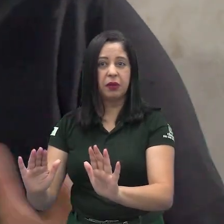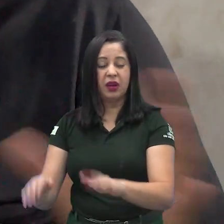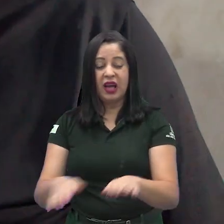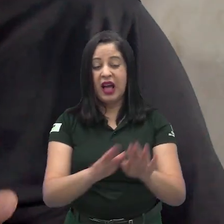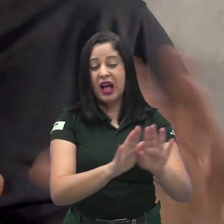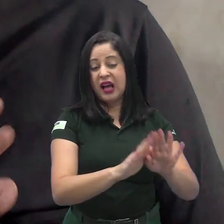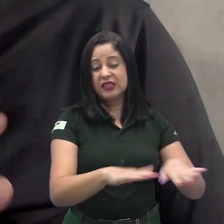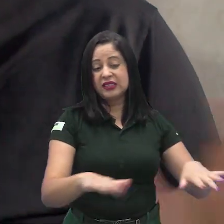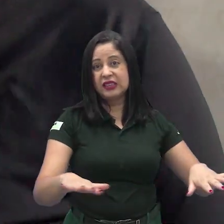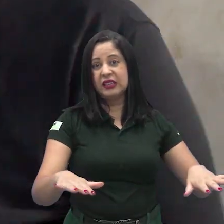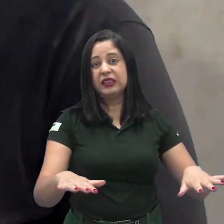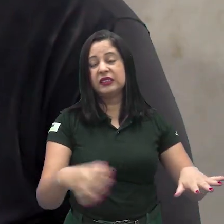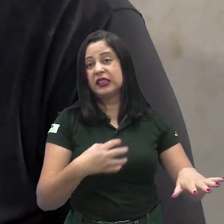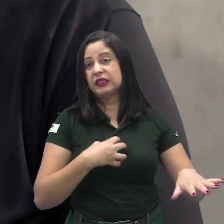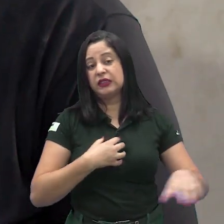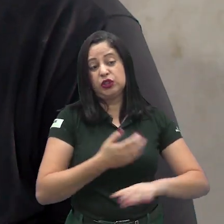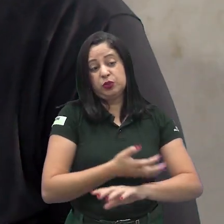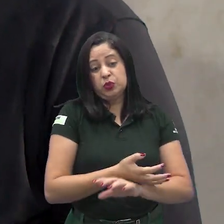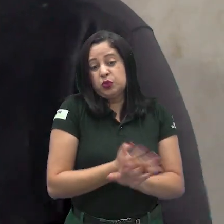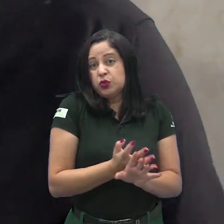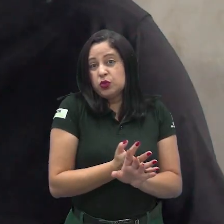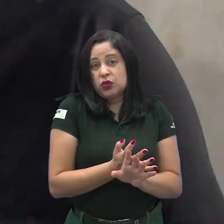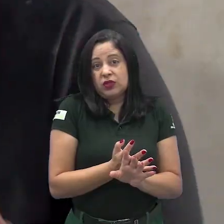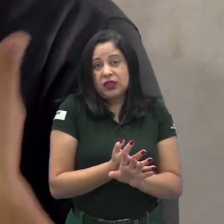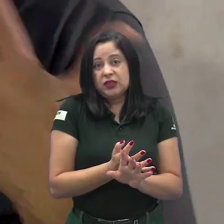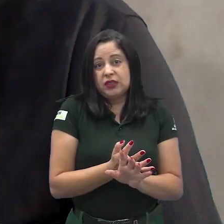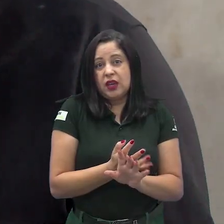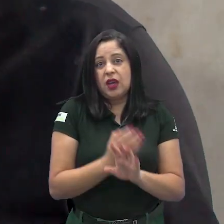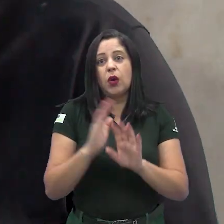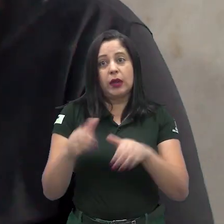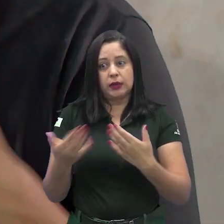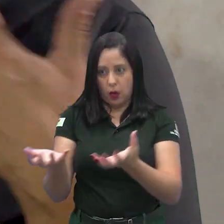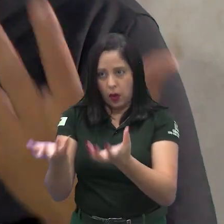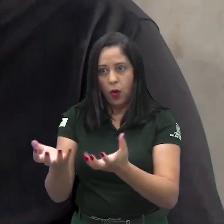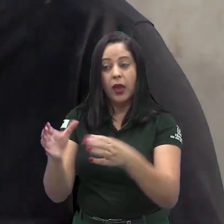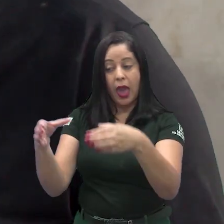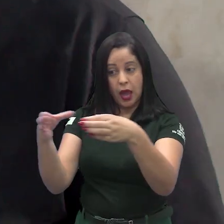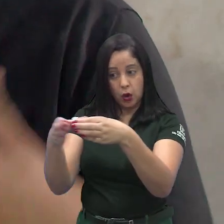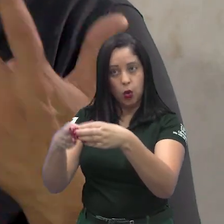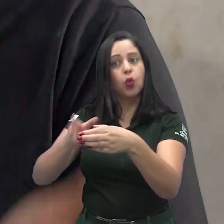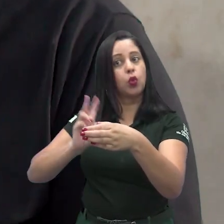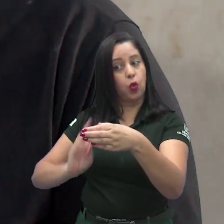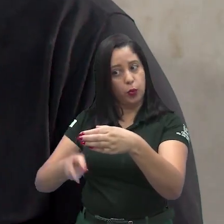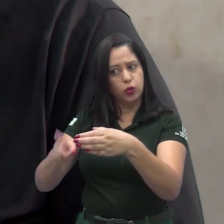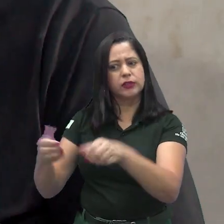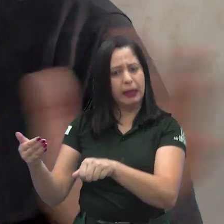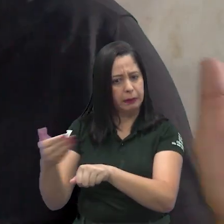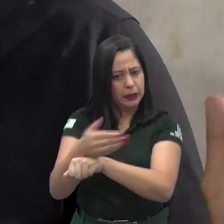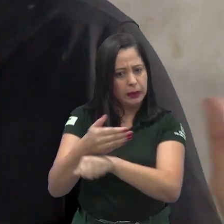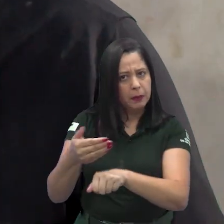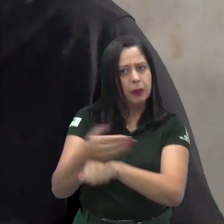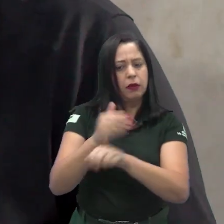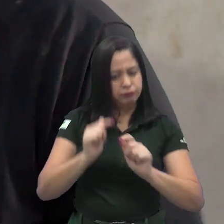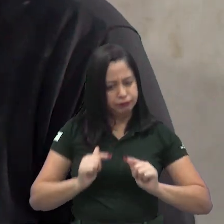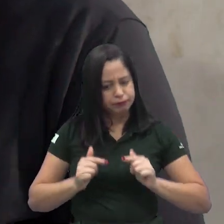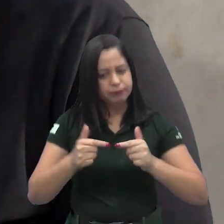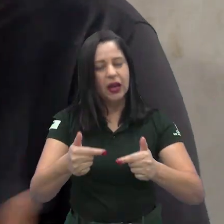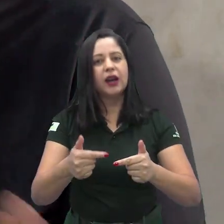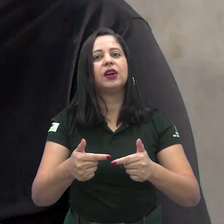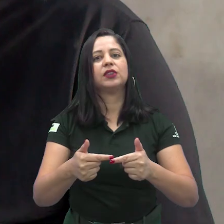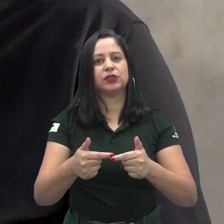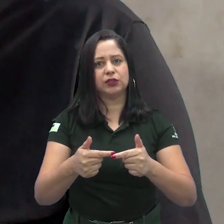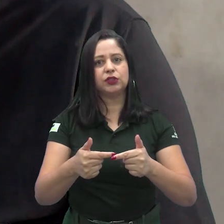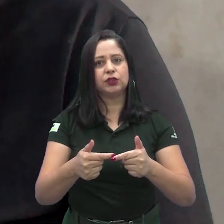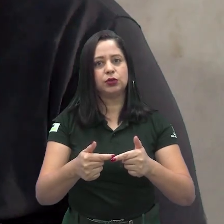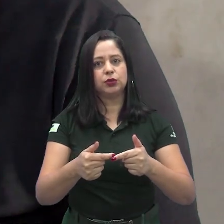ficar ali daquele jeito. Então, assim, para nós, a gente quer que sempre continue, a gente quer que sempre estejam felizes para continuar vindo aqui sempre que quiserem, inclusive. Não